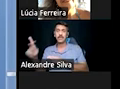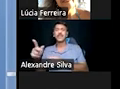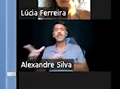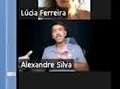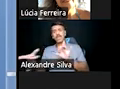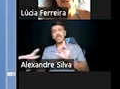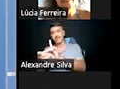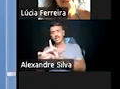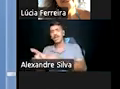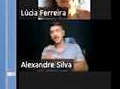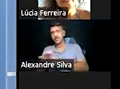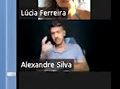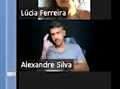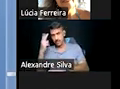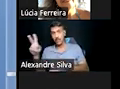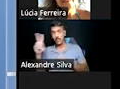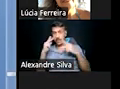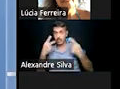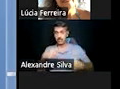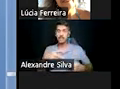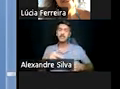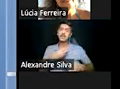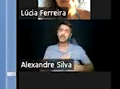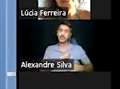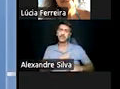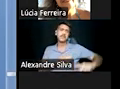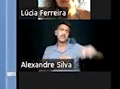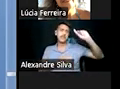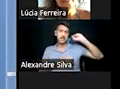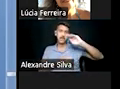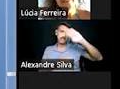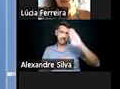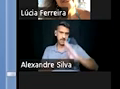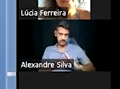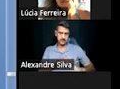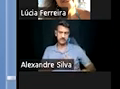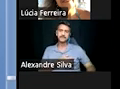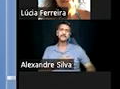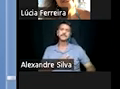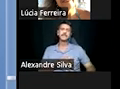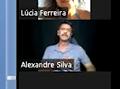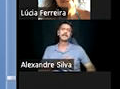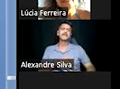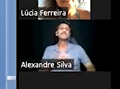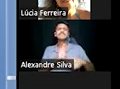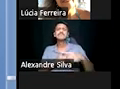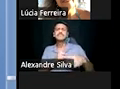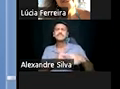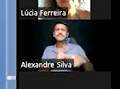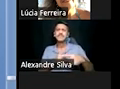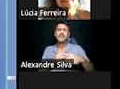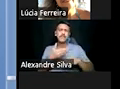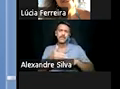relação com seres humanos que habitaram o território brasileiro. E o porquê que os fósseis são